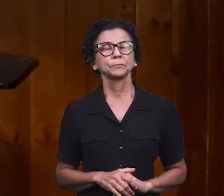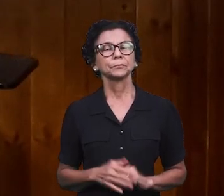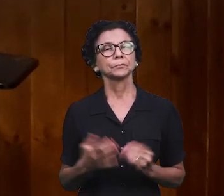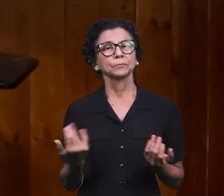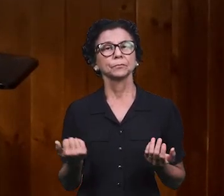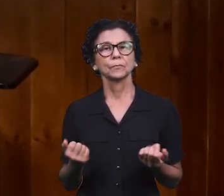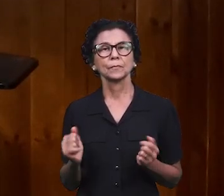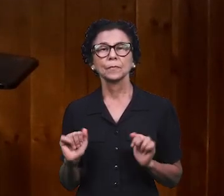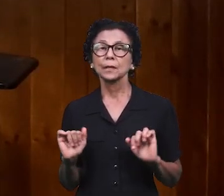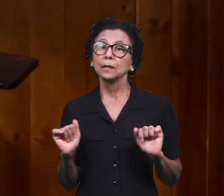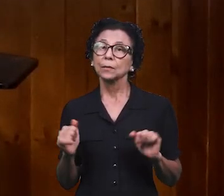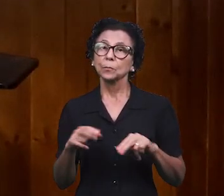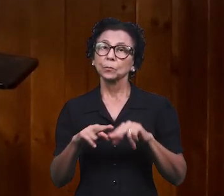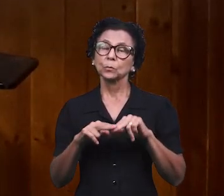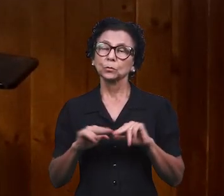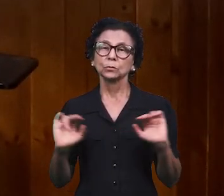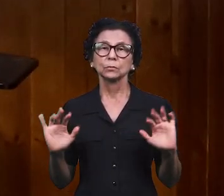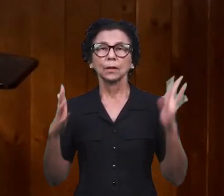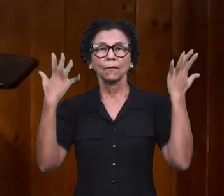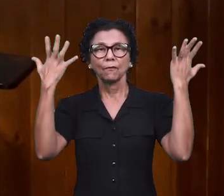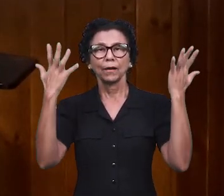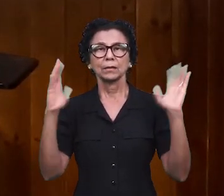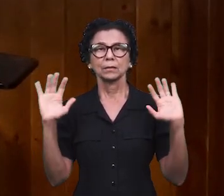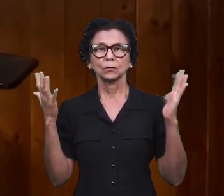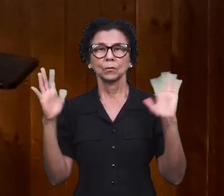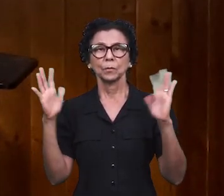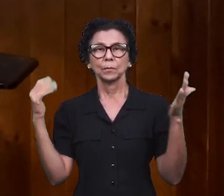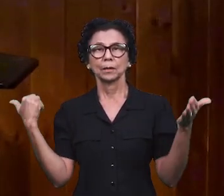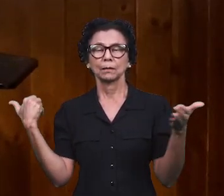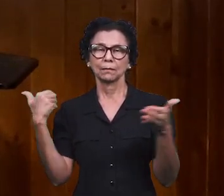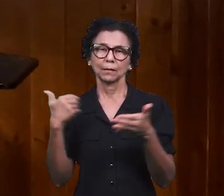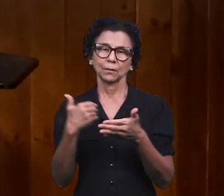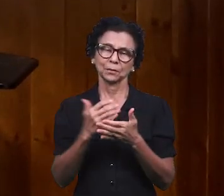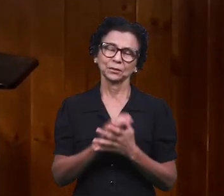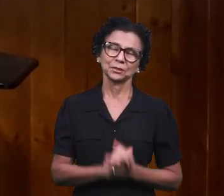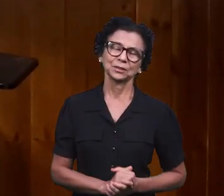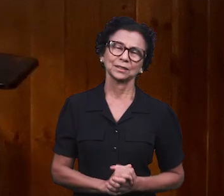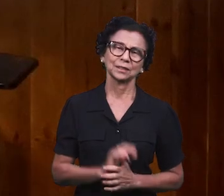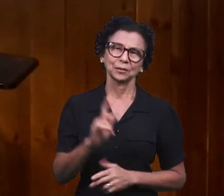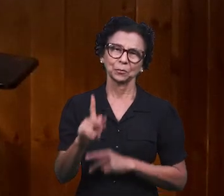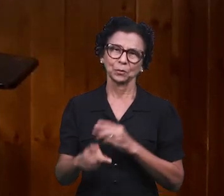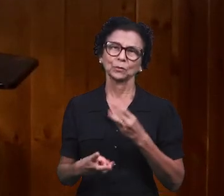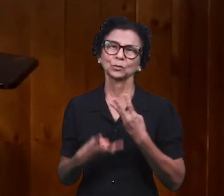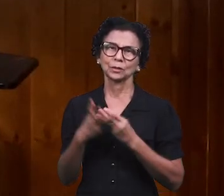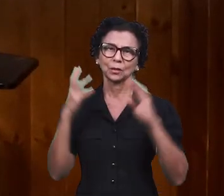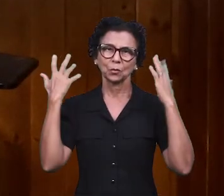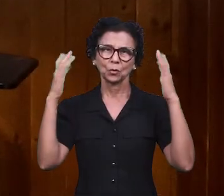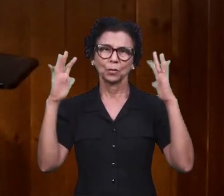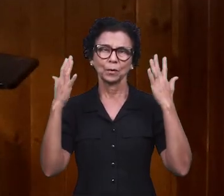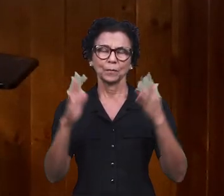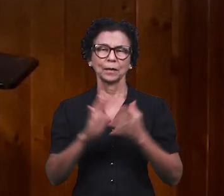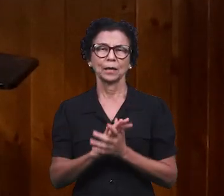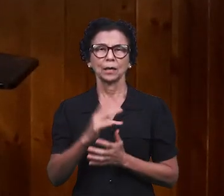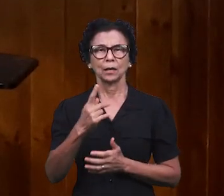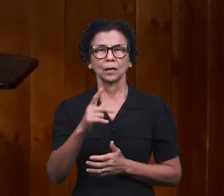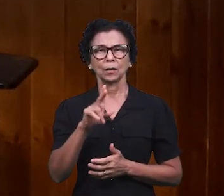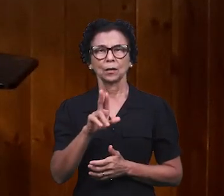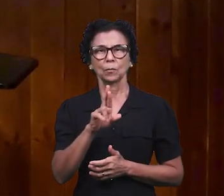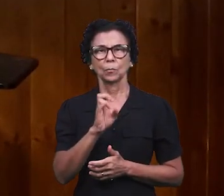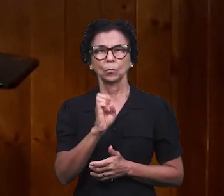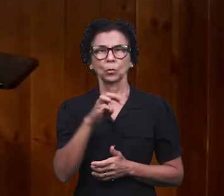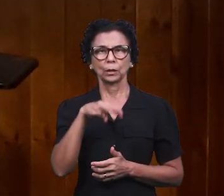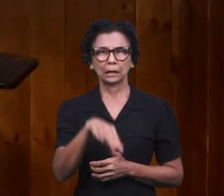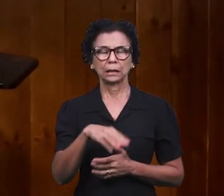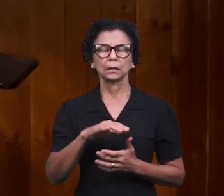e a comemoração. Até os dias de hoje, os judeus ainda celebram Purim todos os anos, no